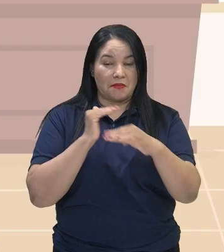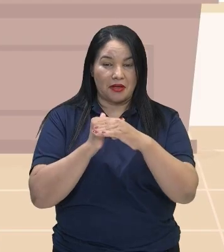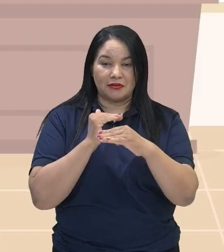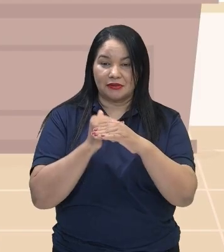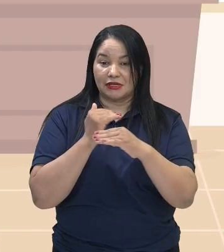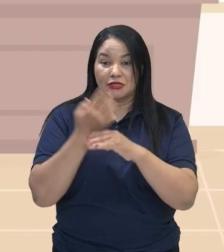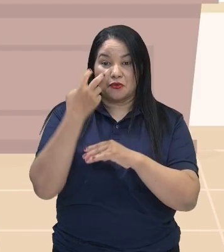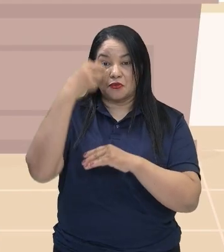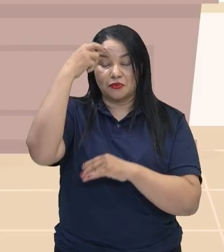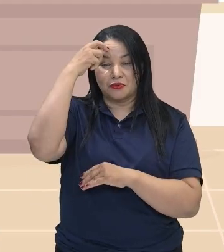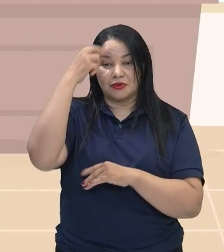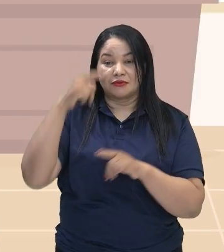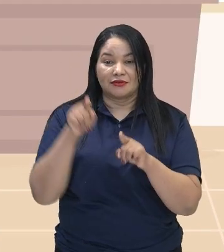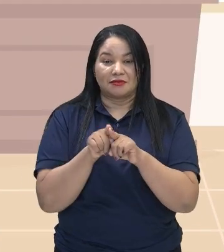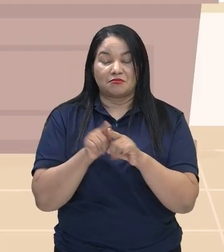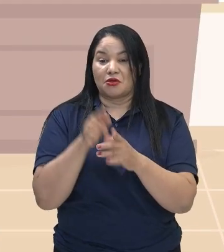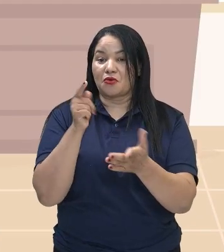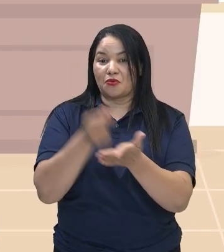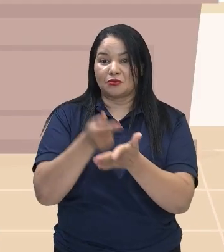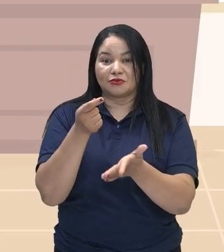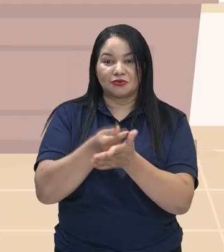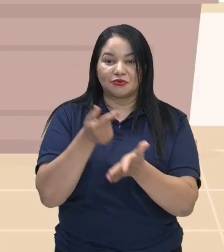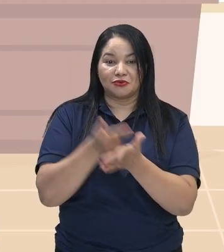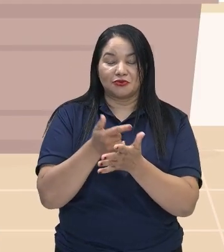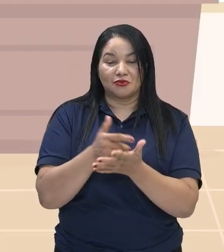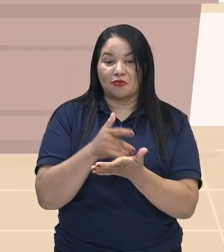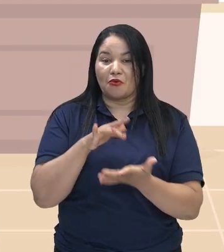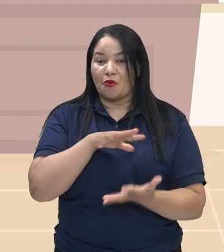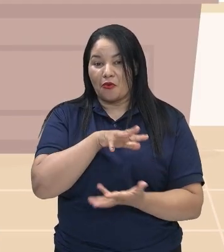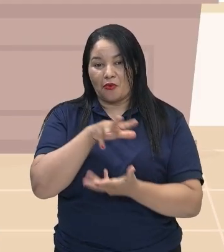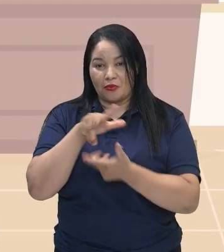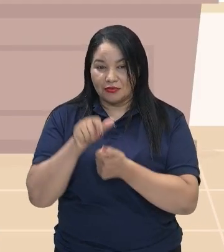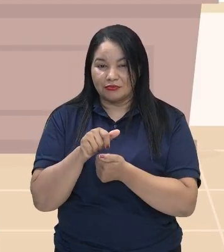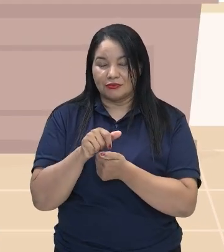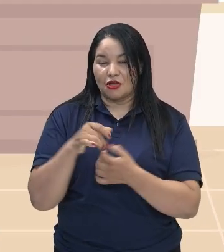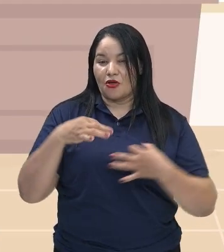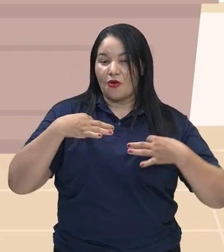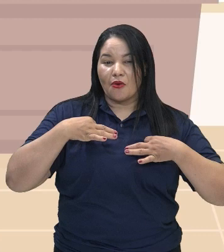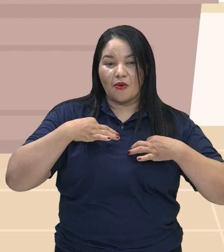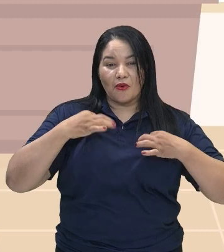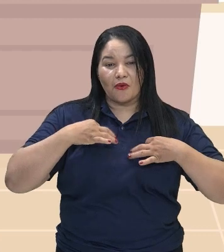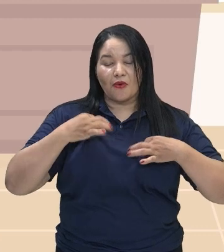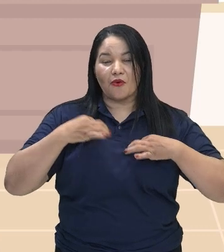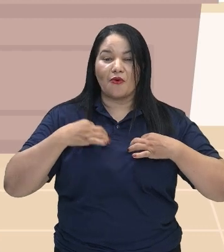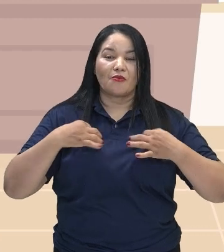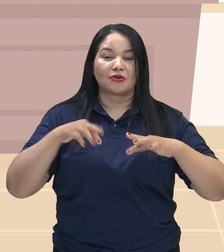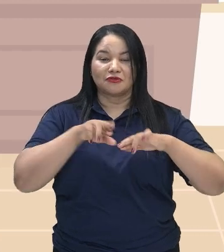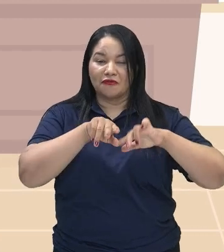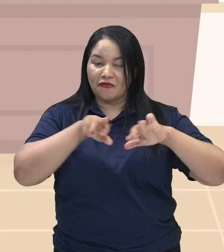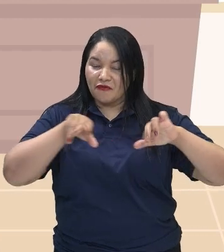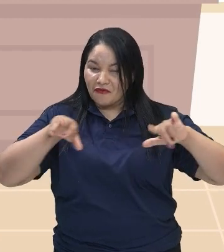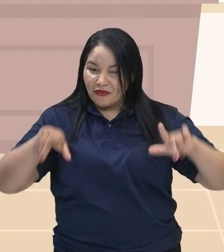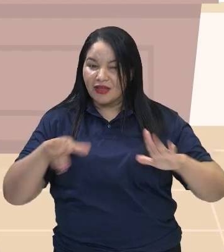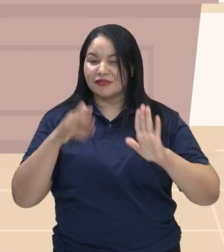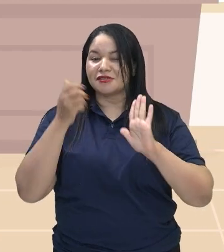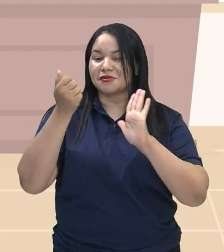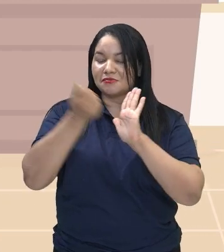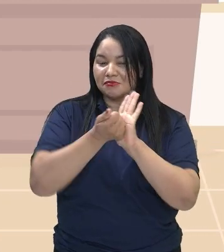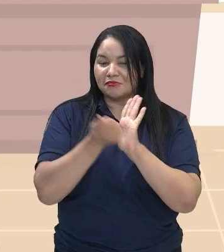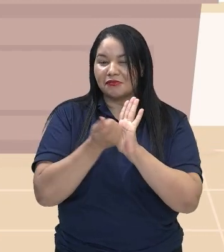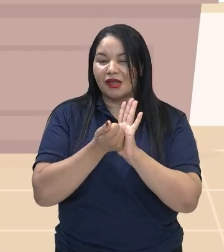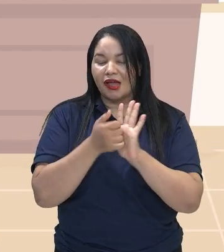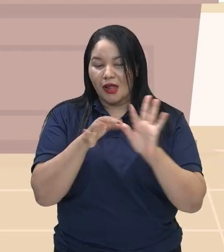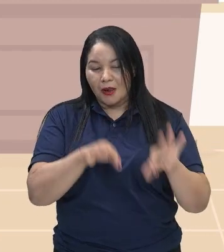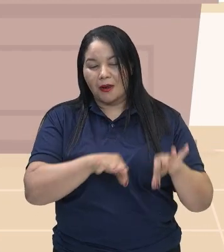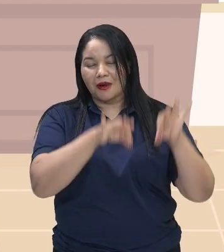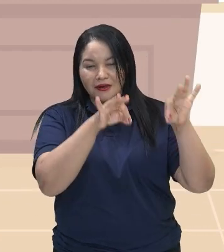cultural e consumo global. Olha só, roupas que tem aqui de várias marcas, aqui no meu cabide,